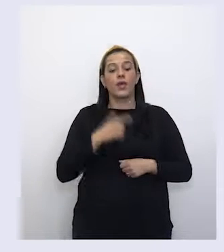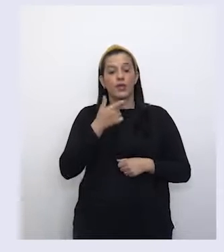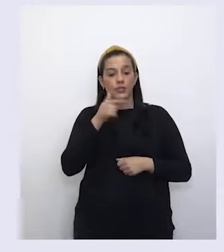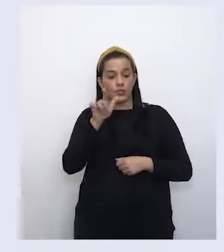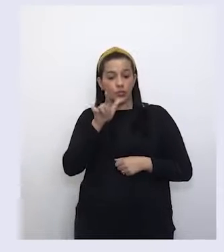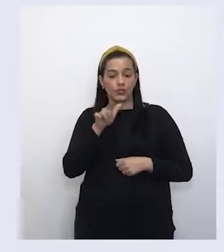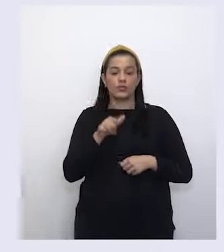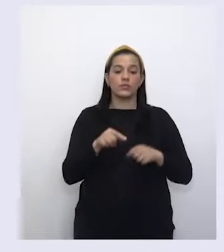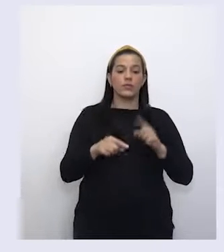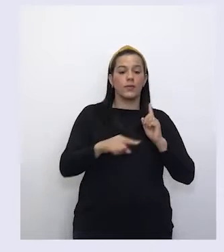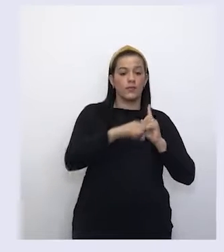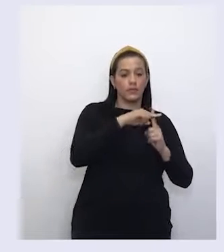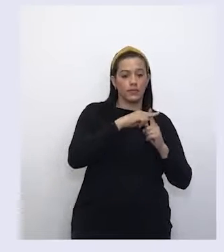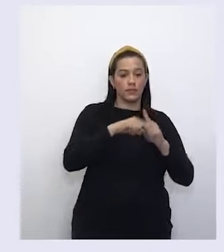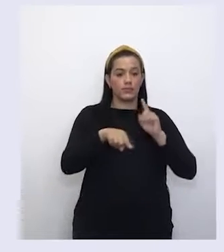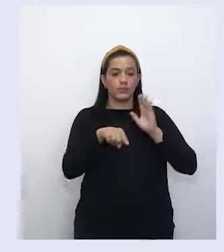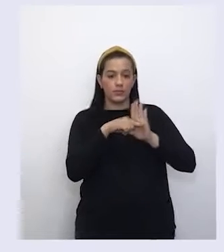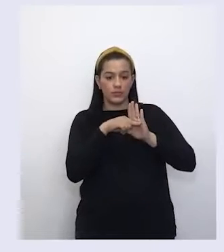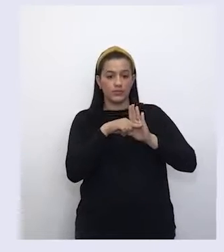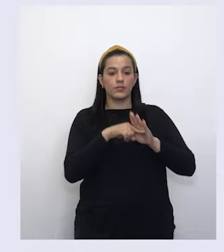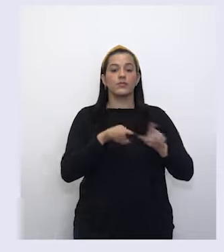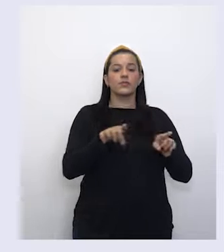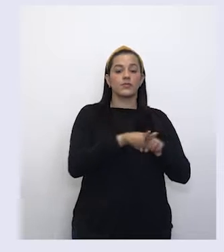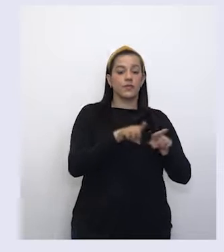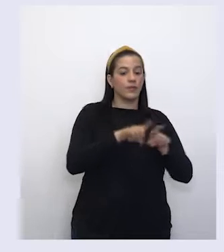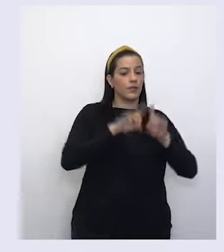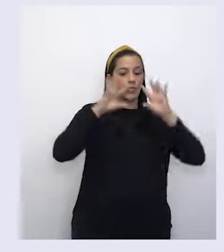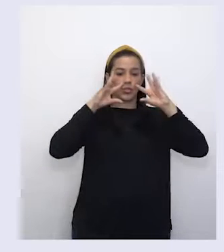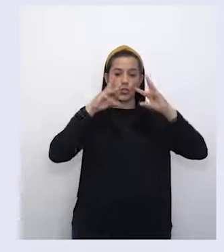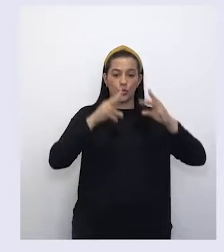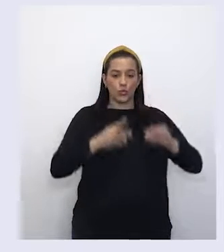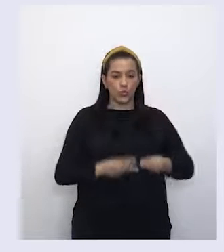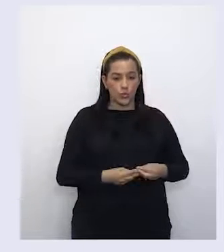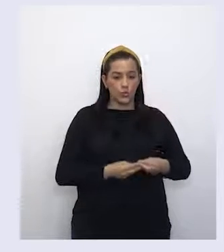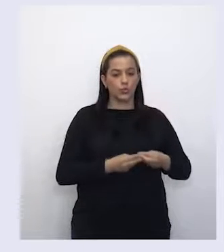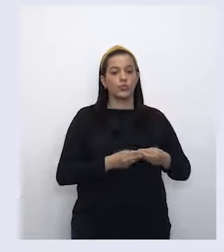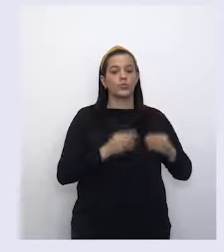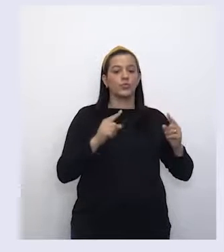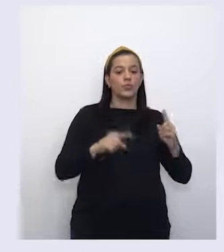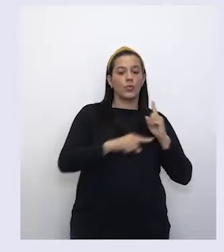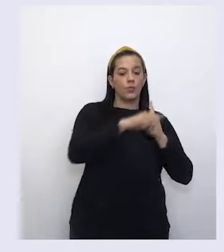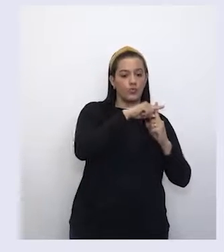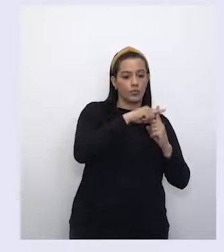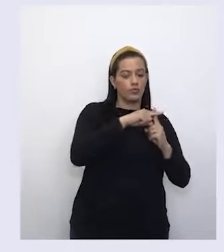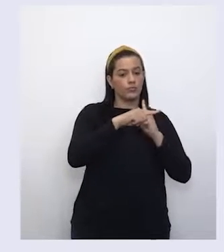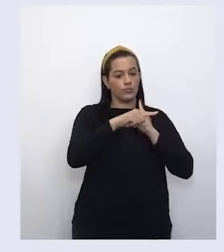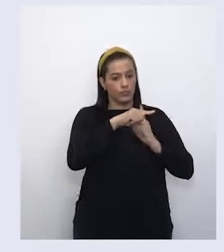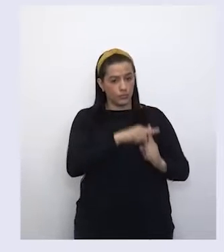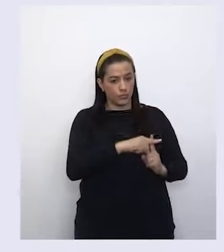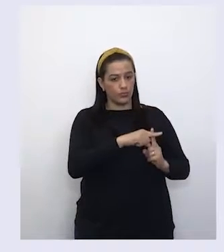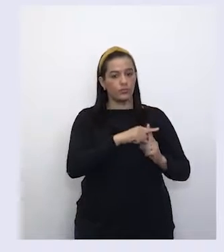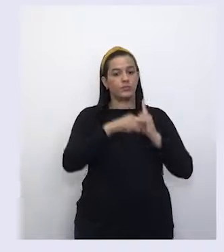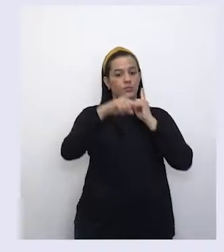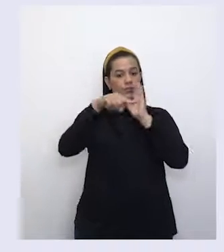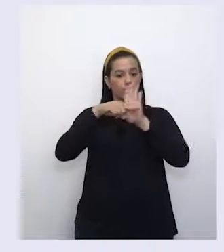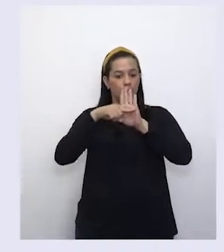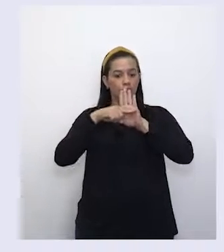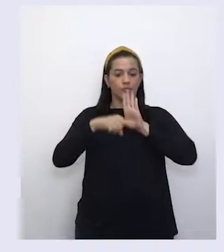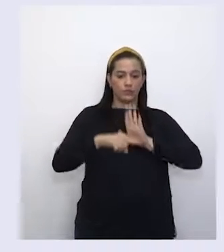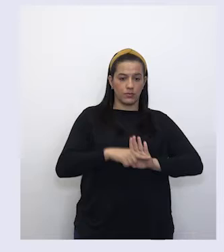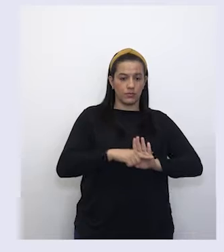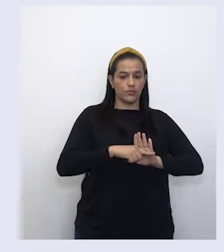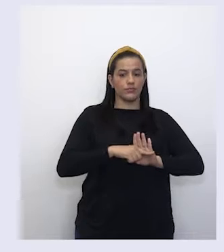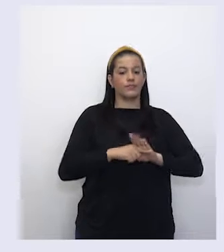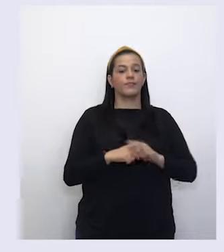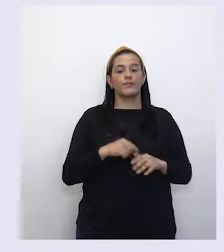sobraram, negativo e positivos, ligamos todos eles com positivo, negativo com